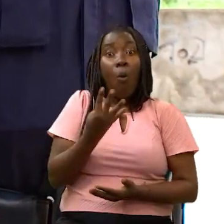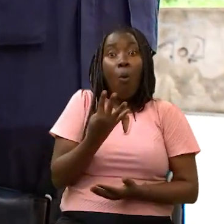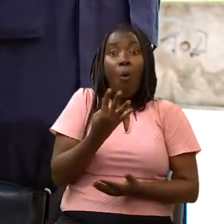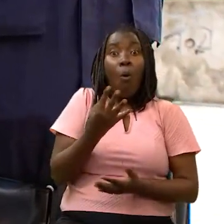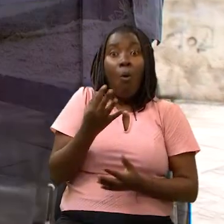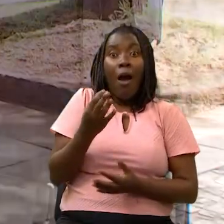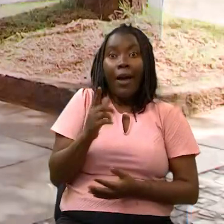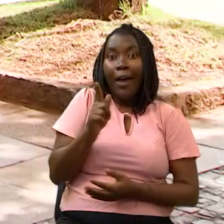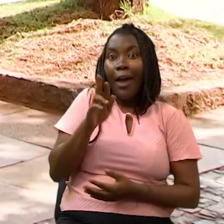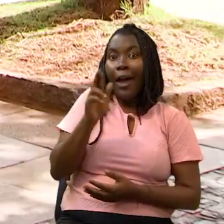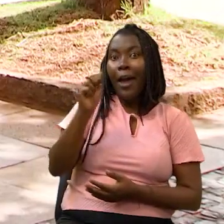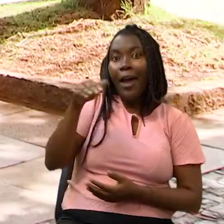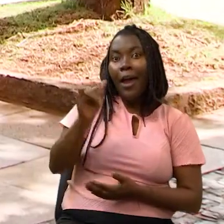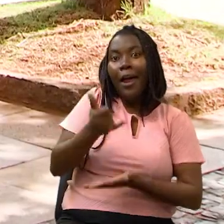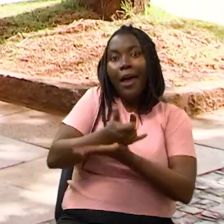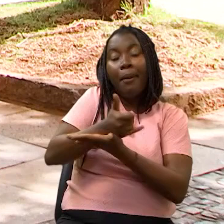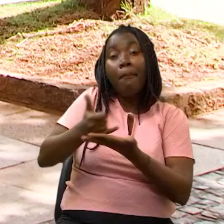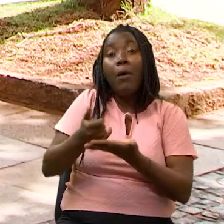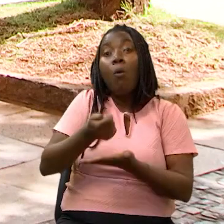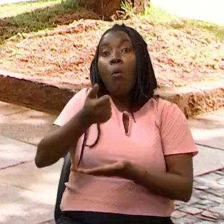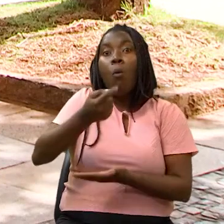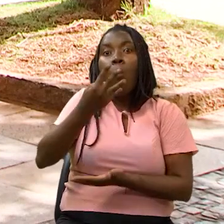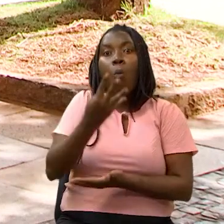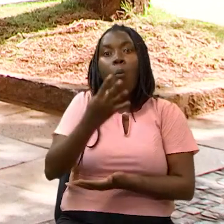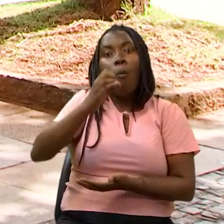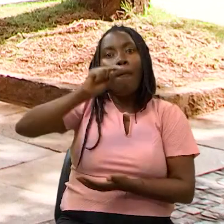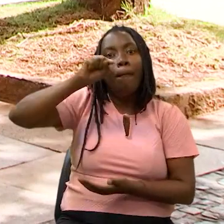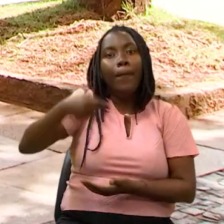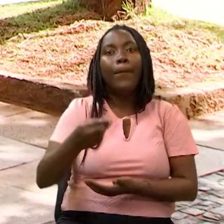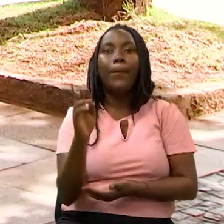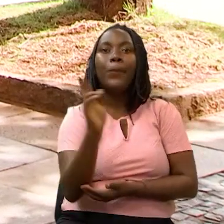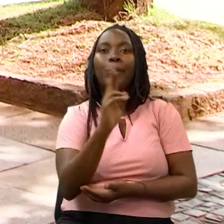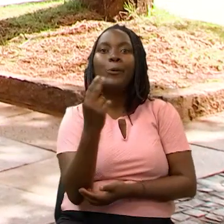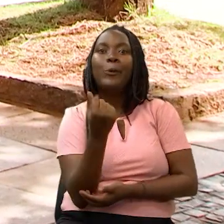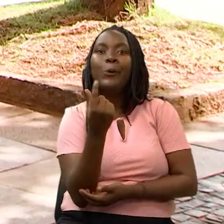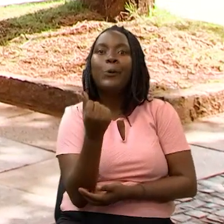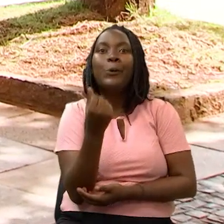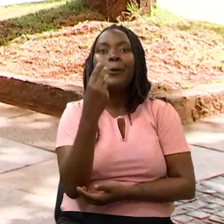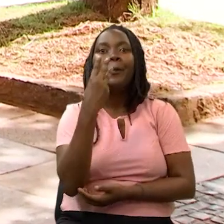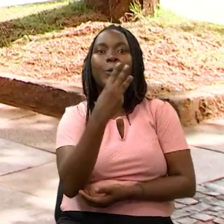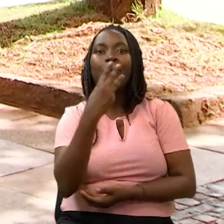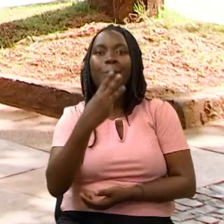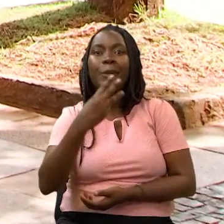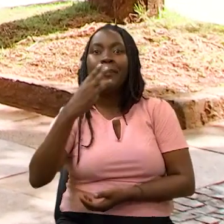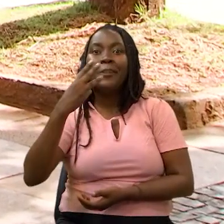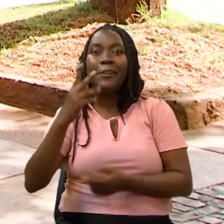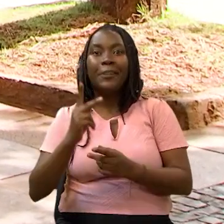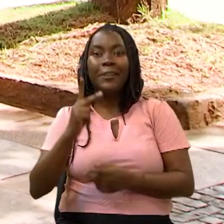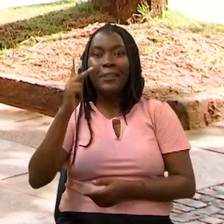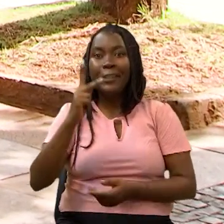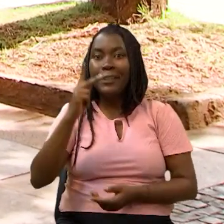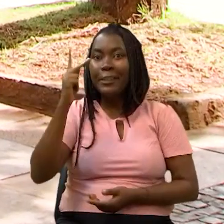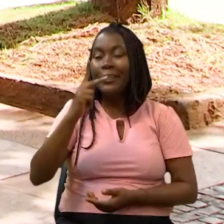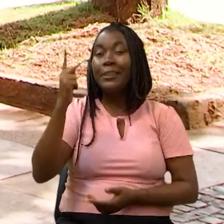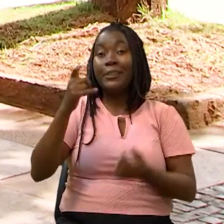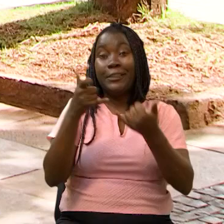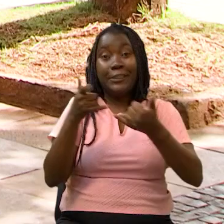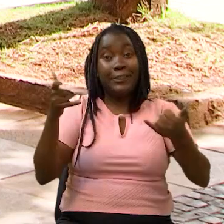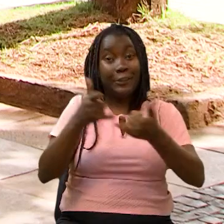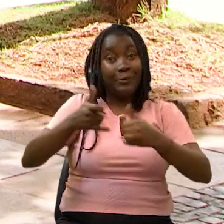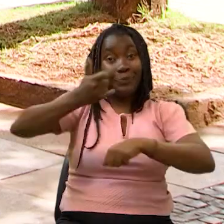3,374 kg de drogas, quase R$ 4.500 em dinheiro, 383 quilos de fiação de cobre